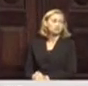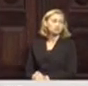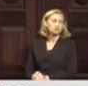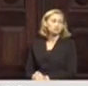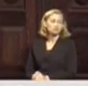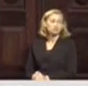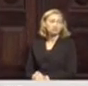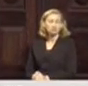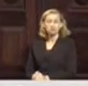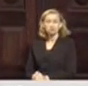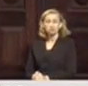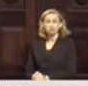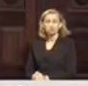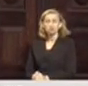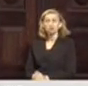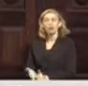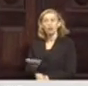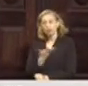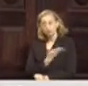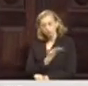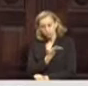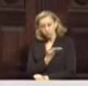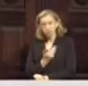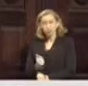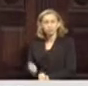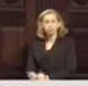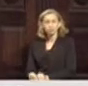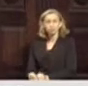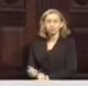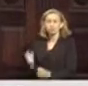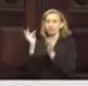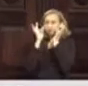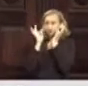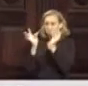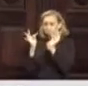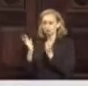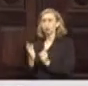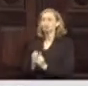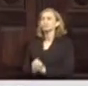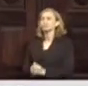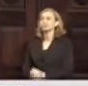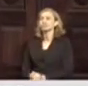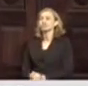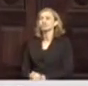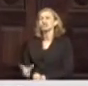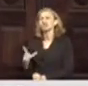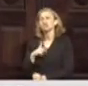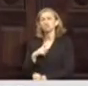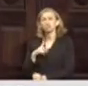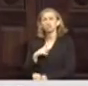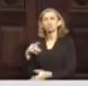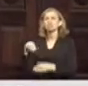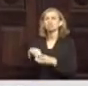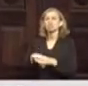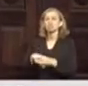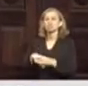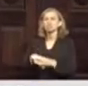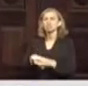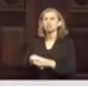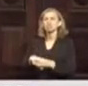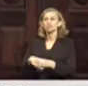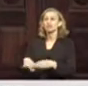Recentemente, e Vossa Excelência é testemunha ocular, tivemos eleição na